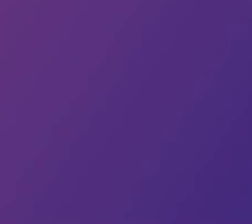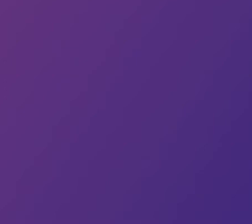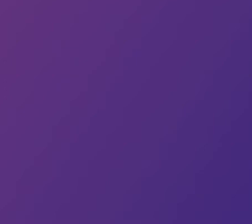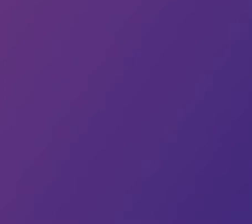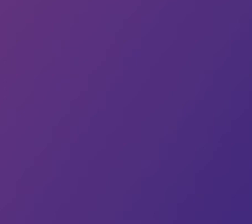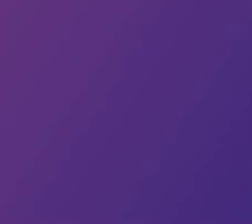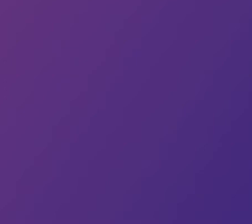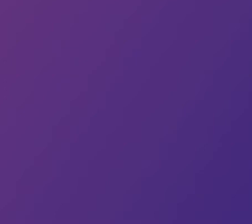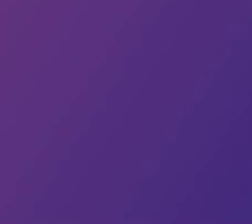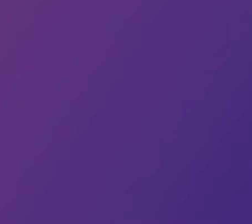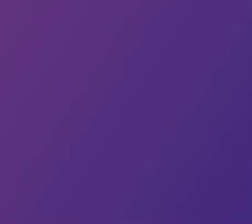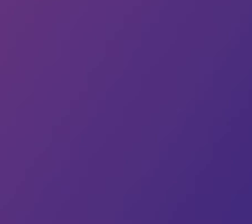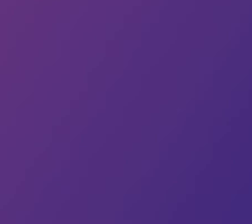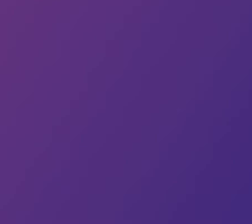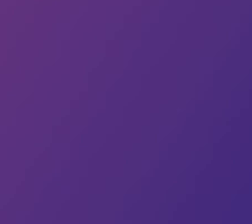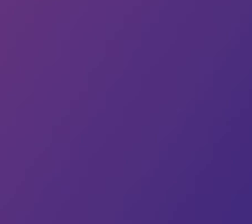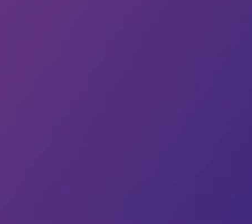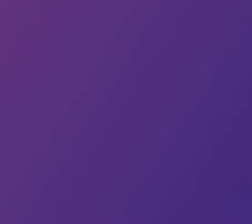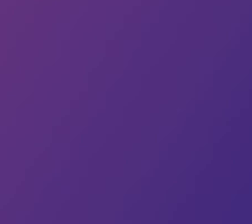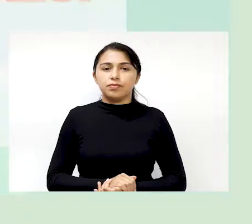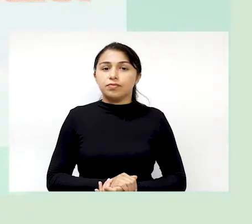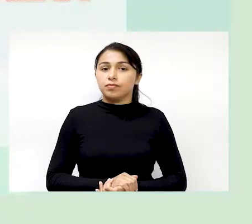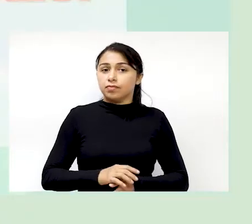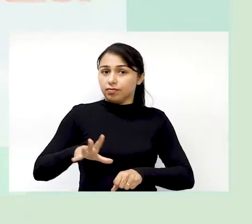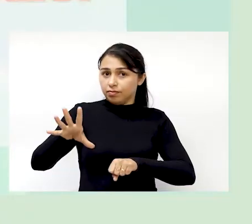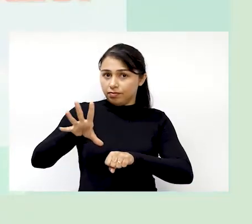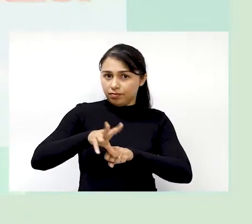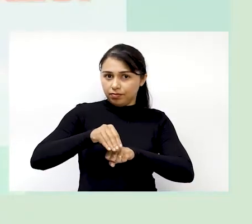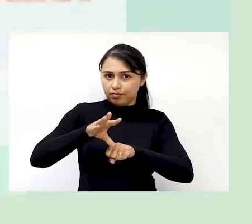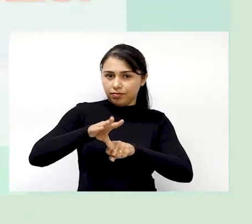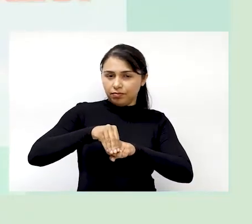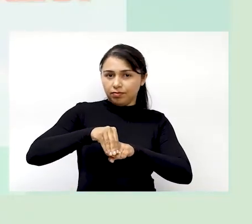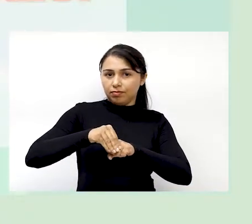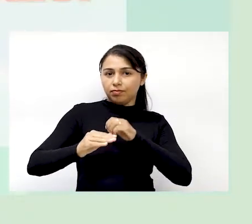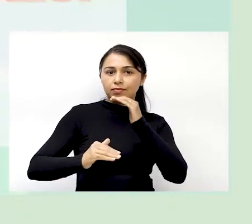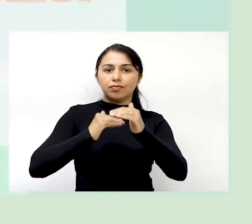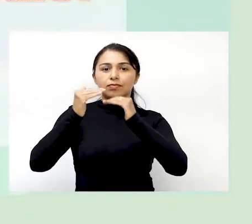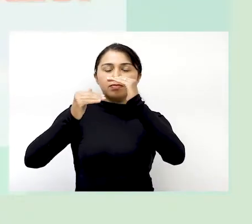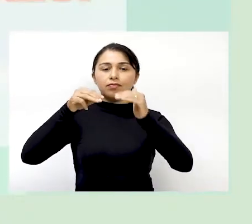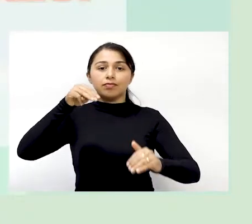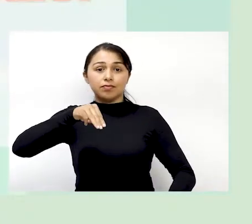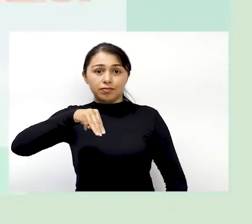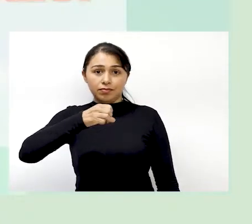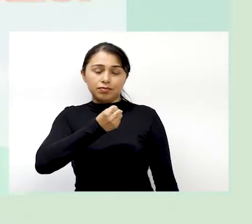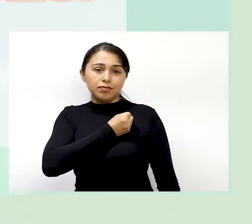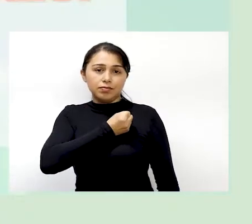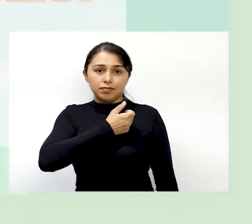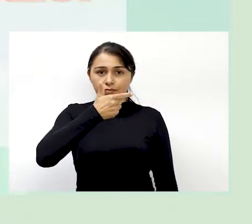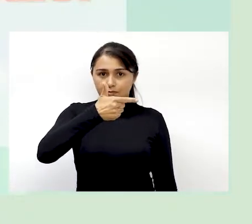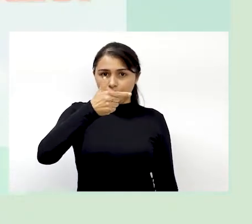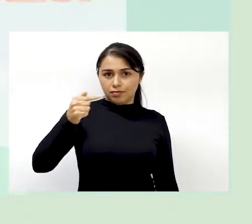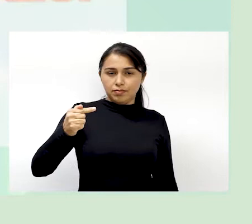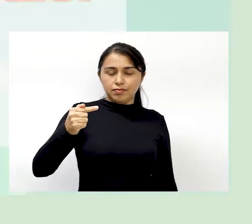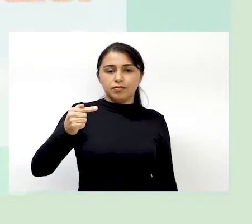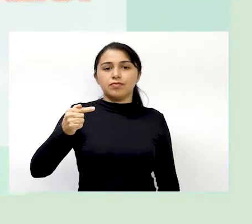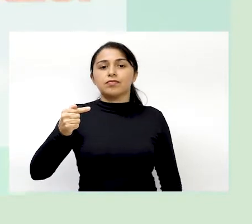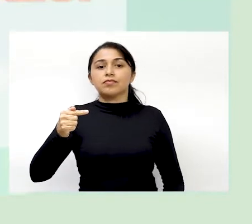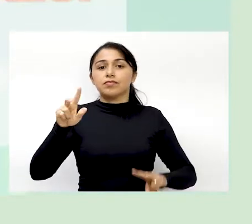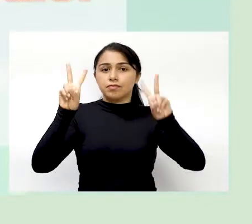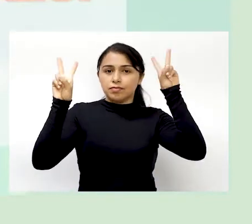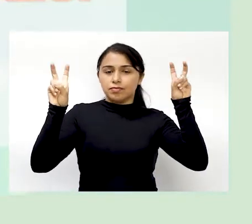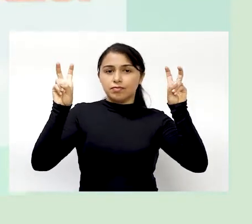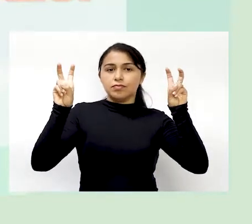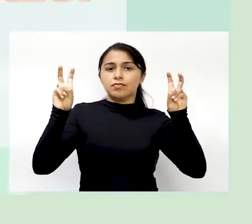Espero que a gente se divirta muito e aprenda bastante. Então, pessoal, a gente vai ver aqui o descritor 27, que diz o